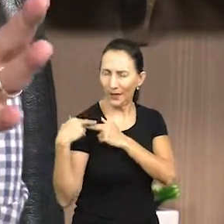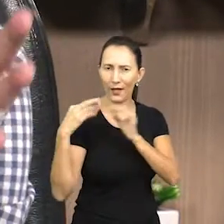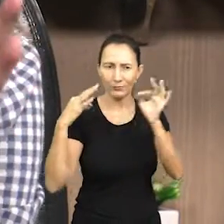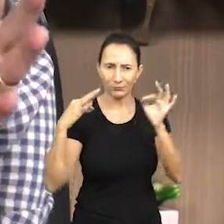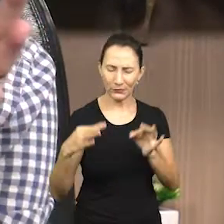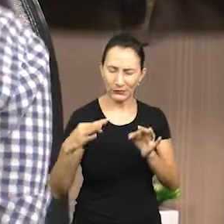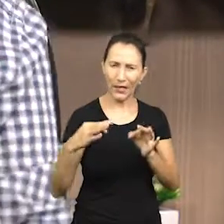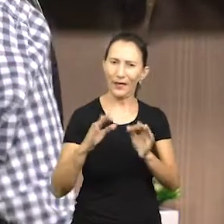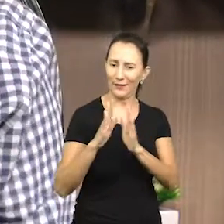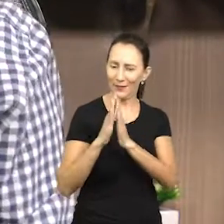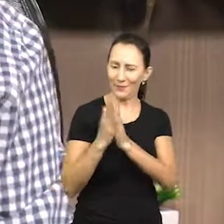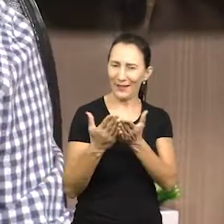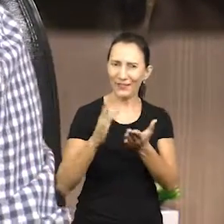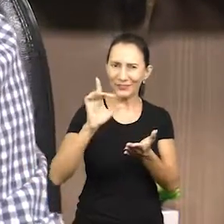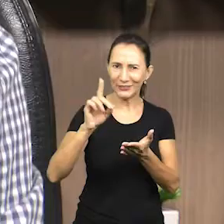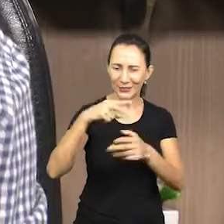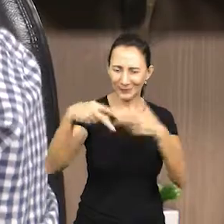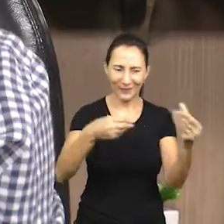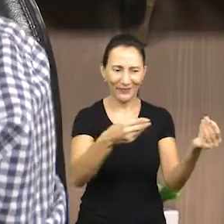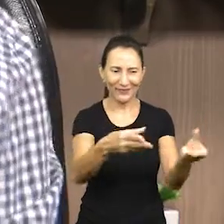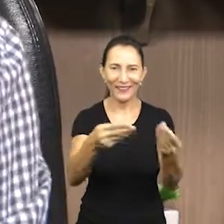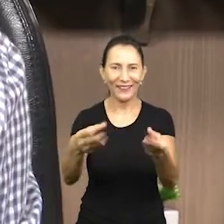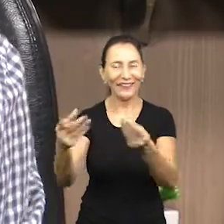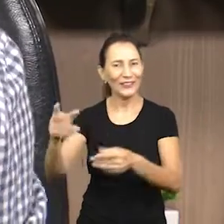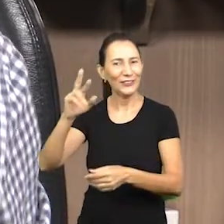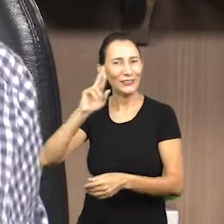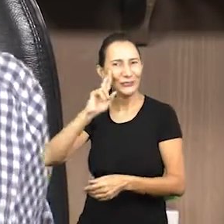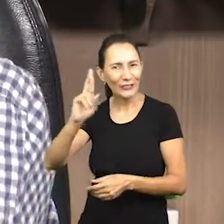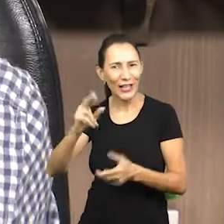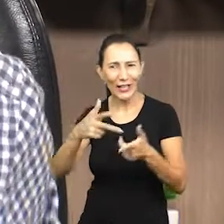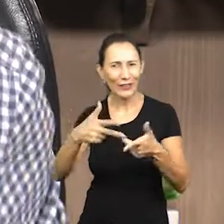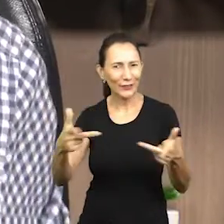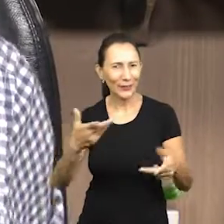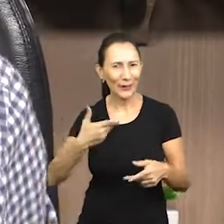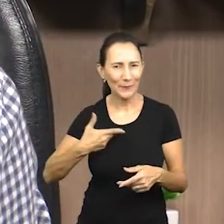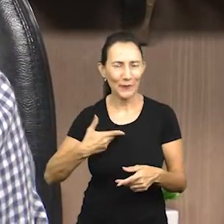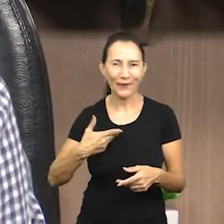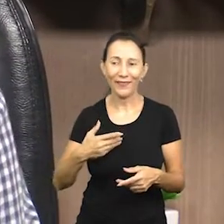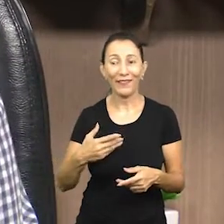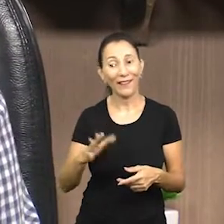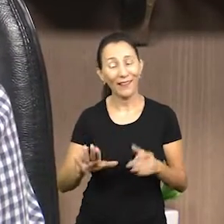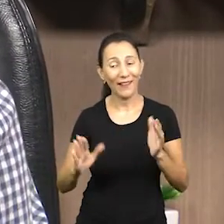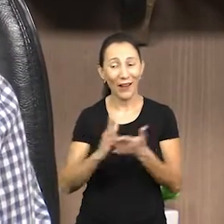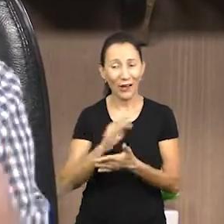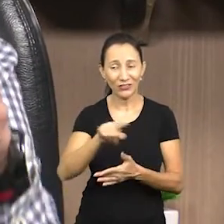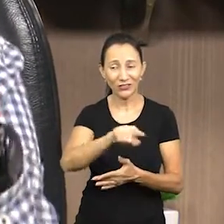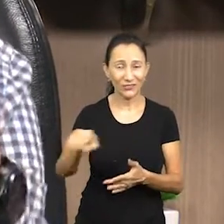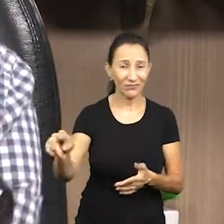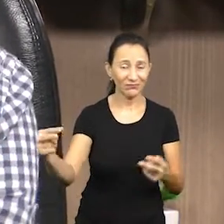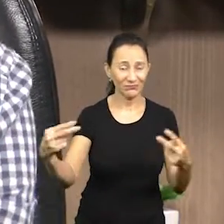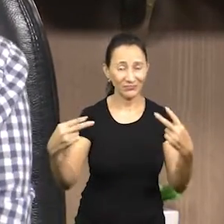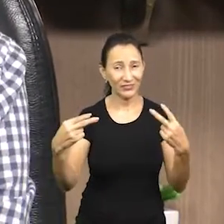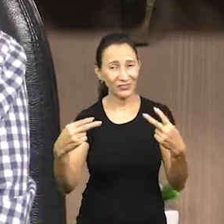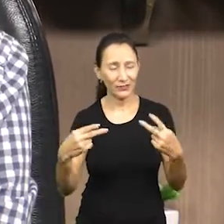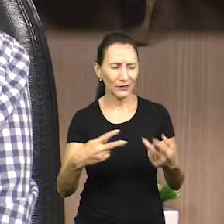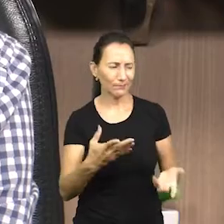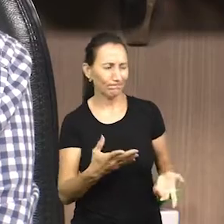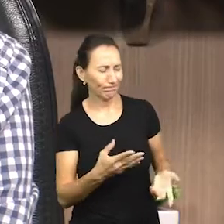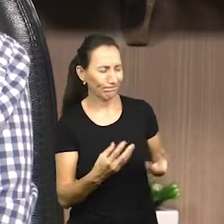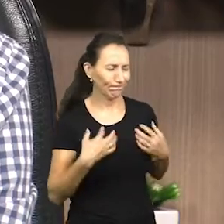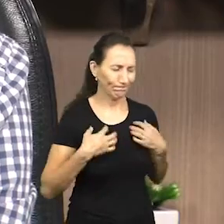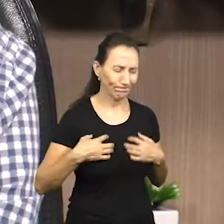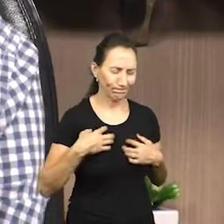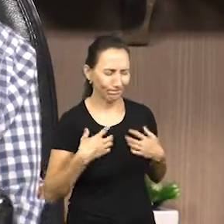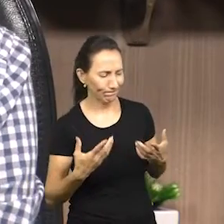dando Bíblia de presente. Então eu já não era um cara muito legal, mas eu era um sujeito